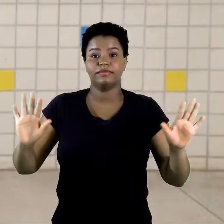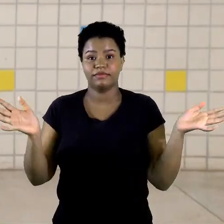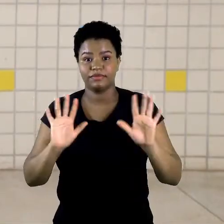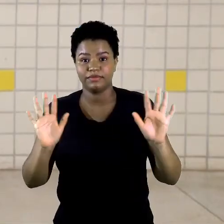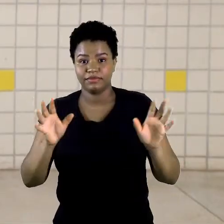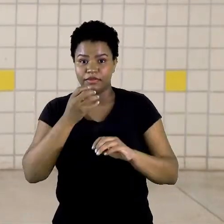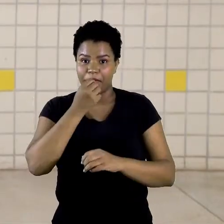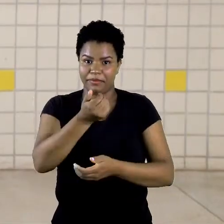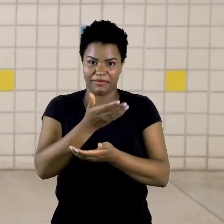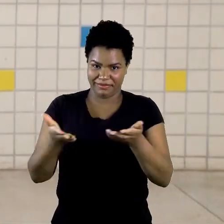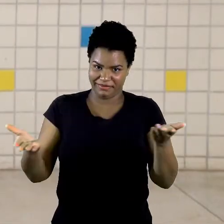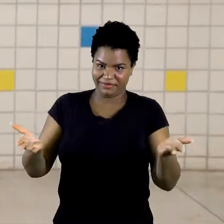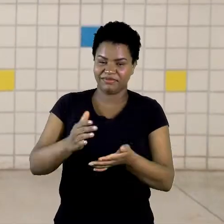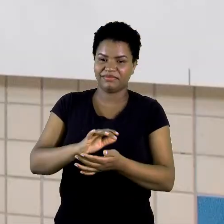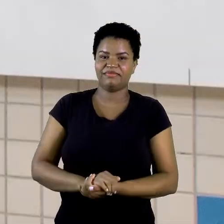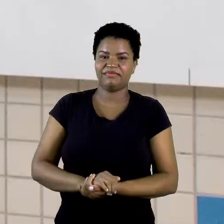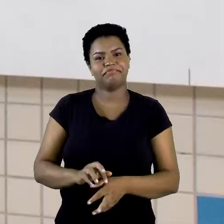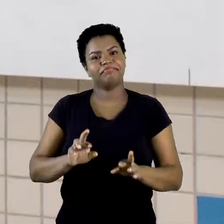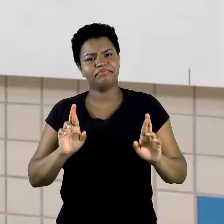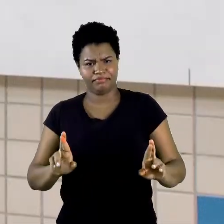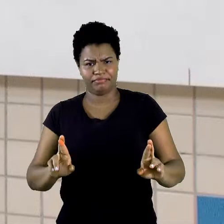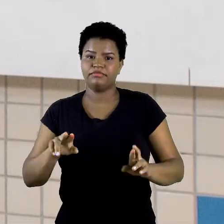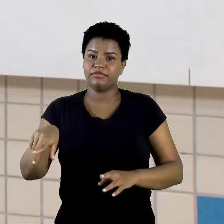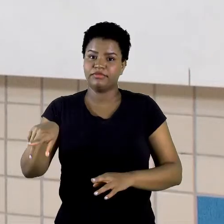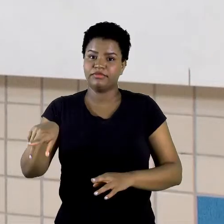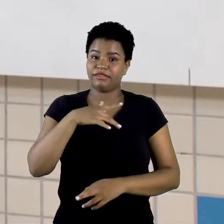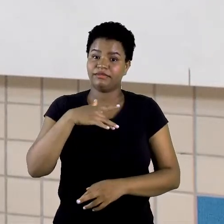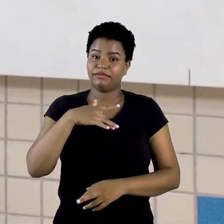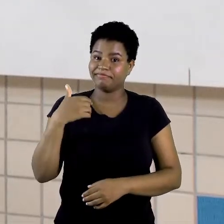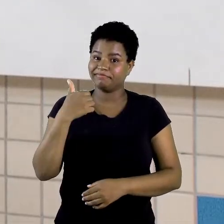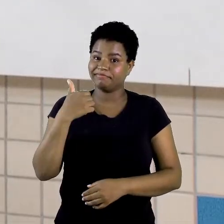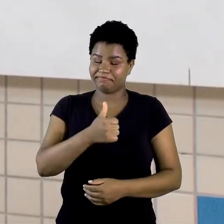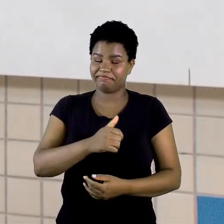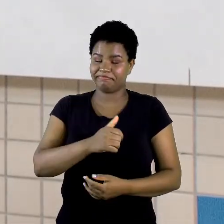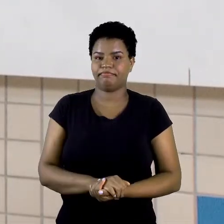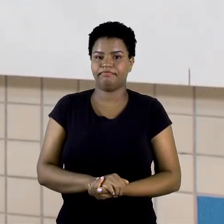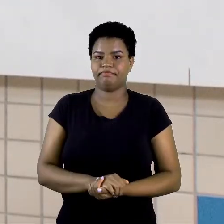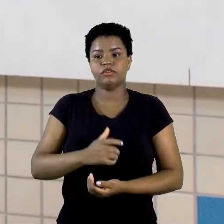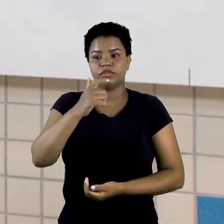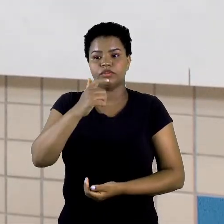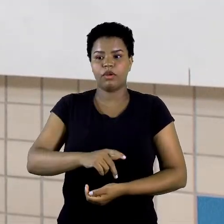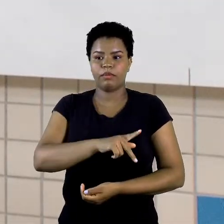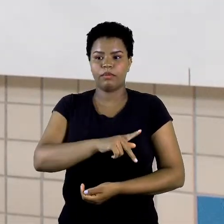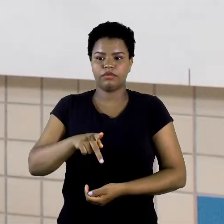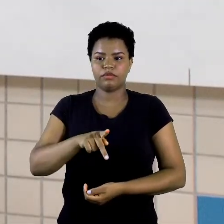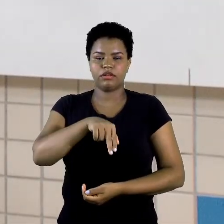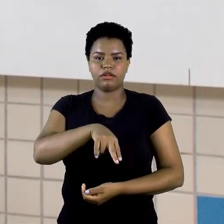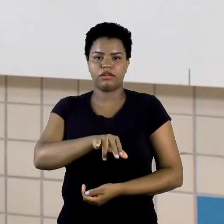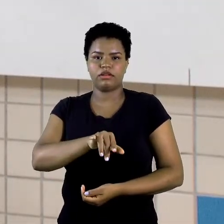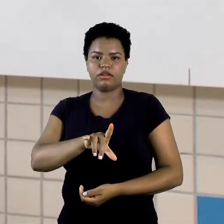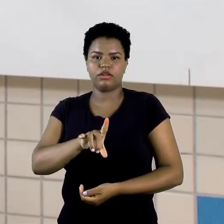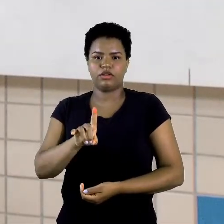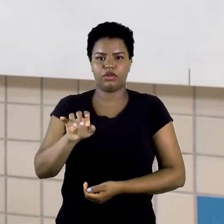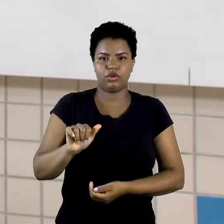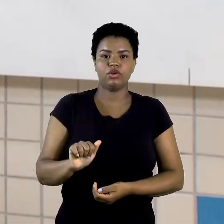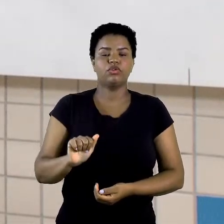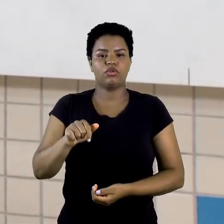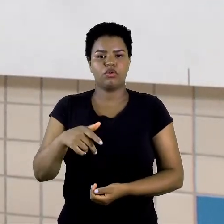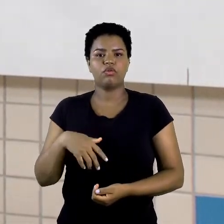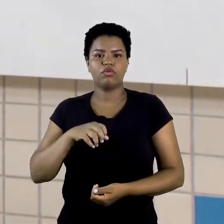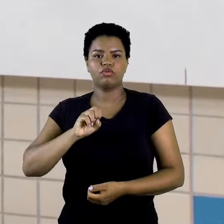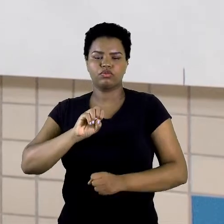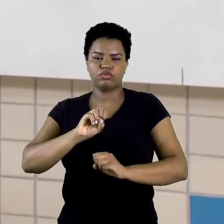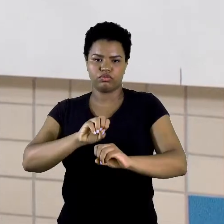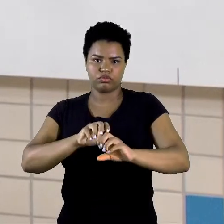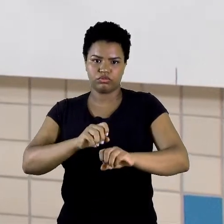Olá, tudo bem com vocês? Espero que estejam todos bem. Eu sou a professora Neilda e vou trabalhar o componente curricular de ciências com vocês do